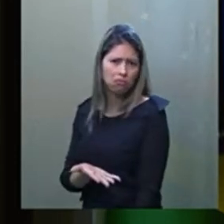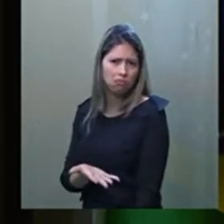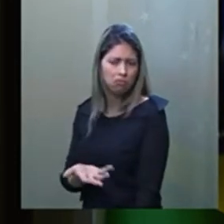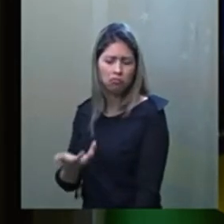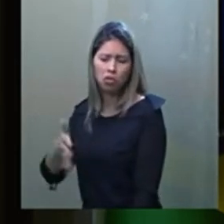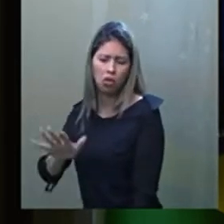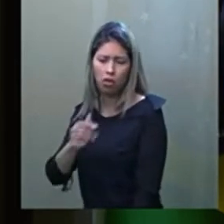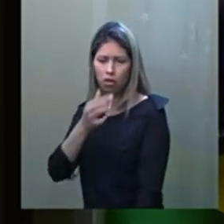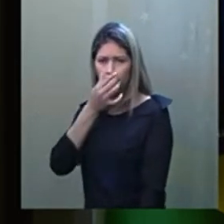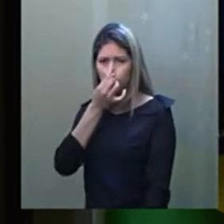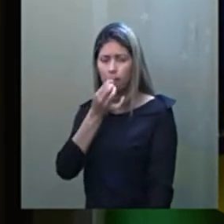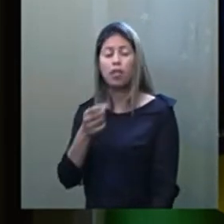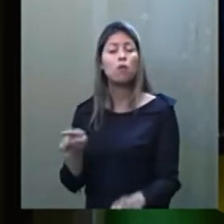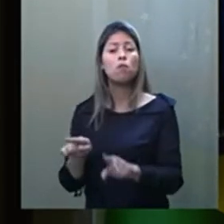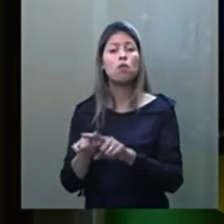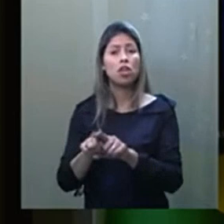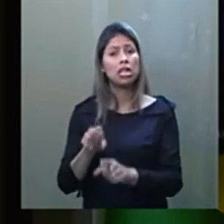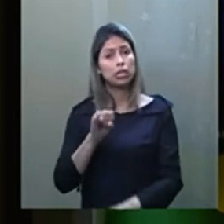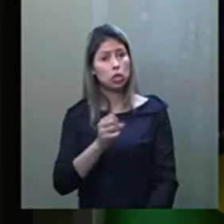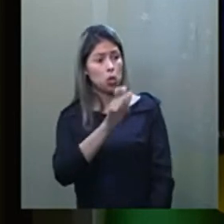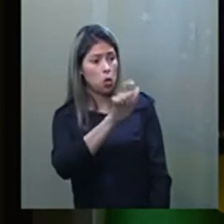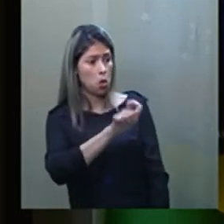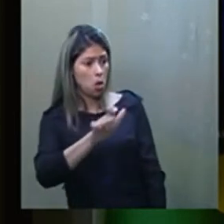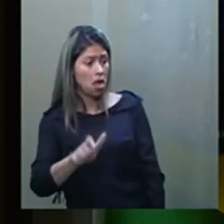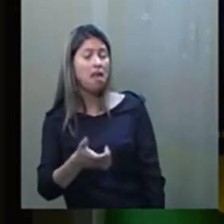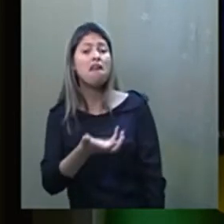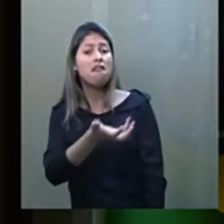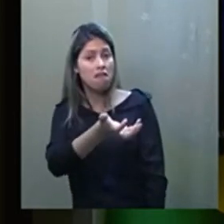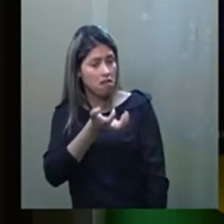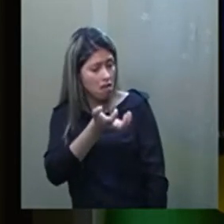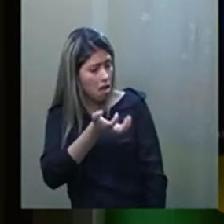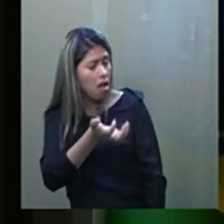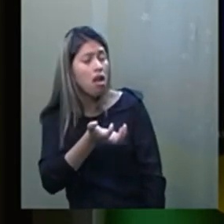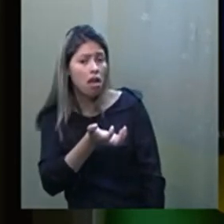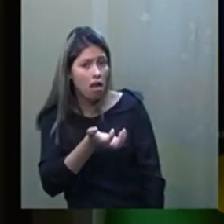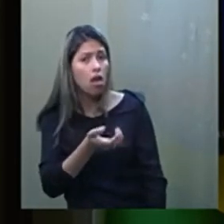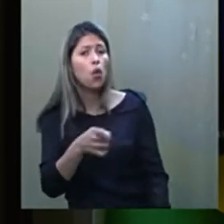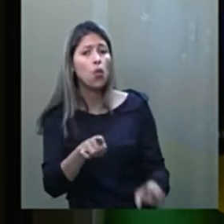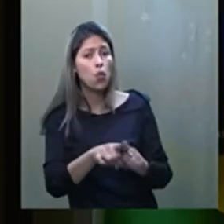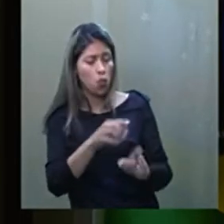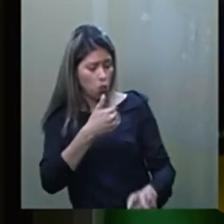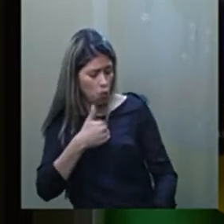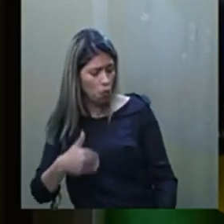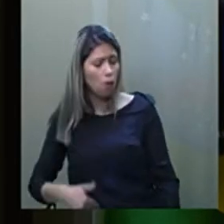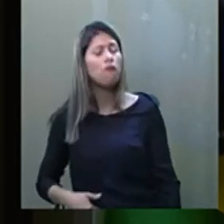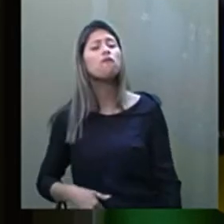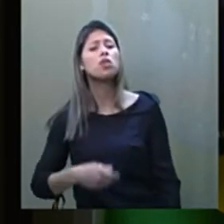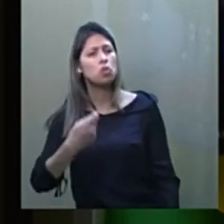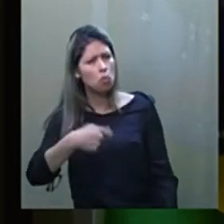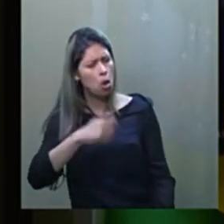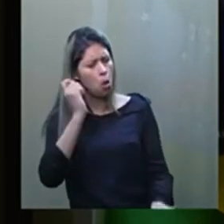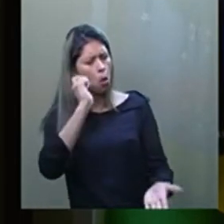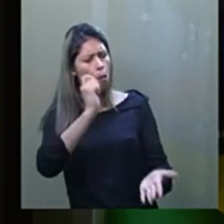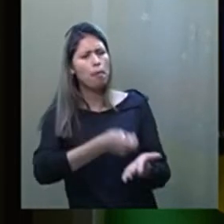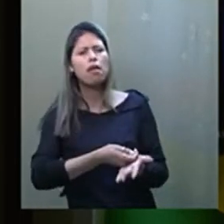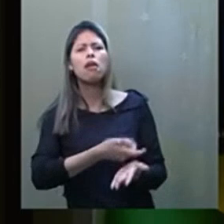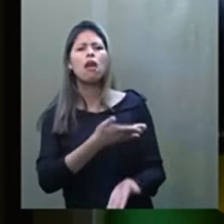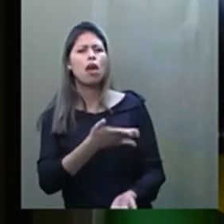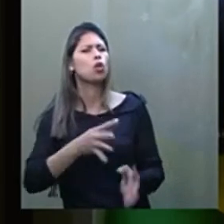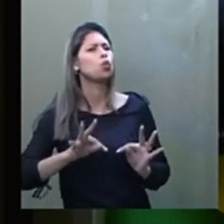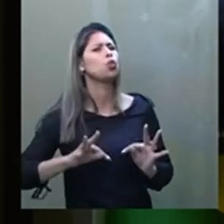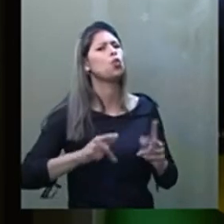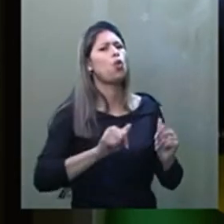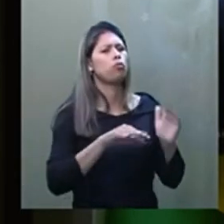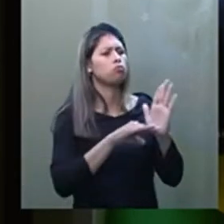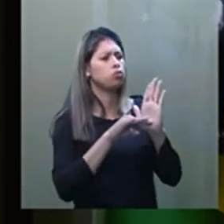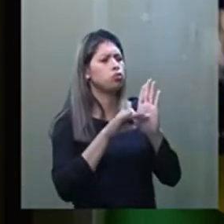Quem quer está disponível e o governo tem a obrigação de colocar para todas as faixas etárias. Tem